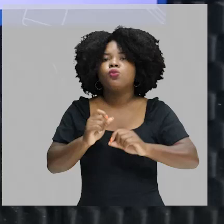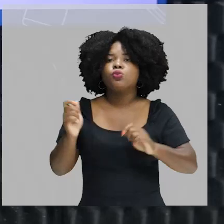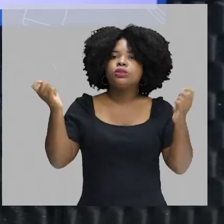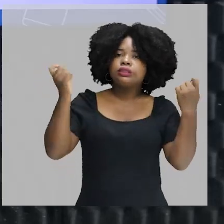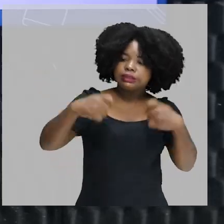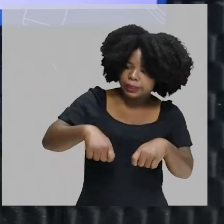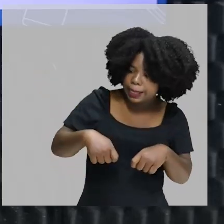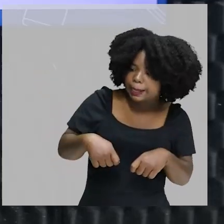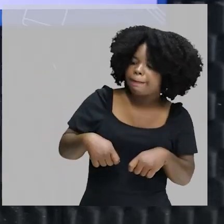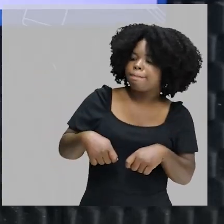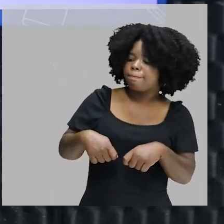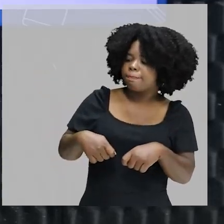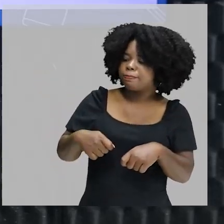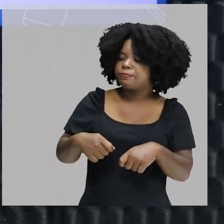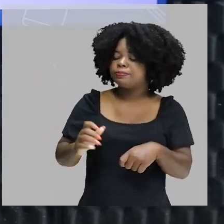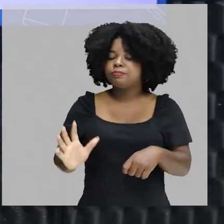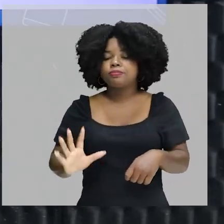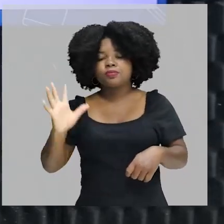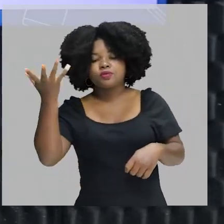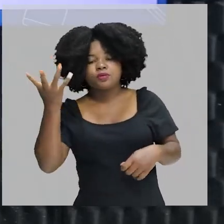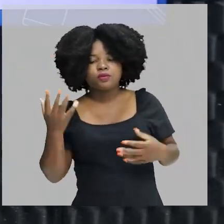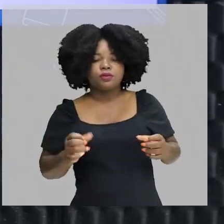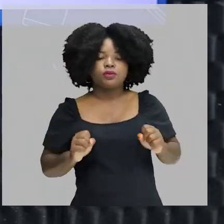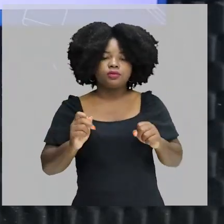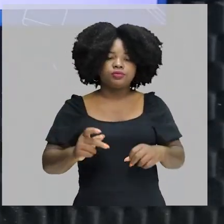realmente está acontecendo, ok?